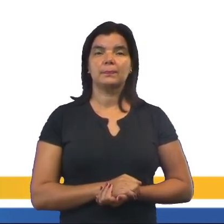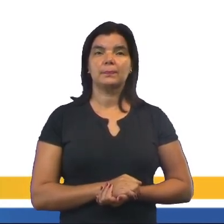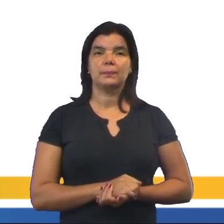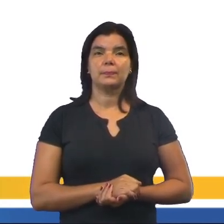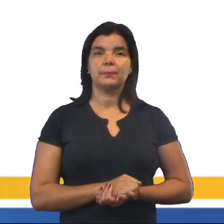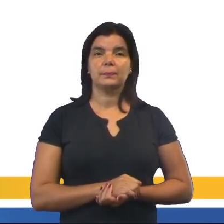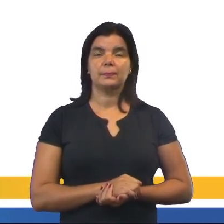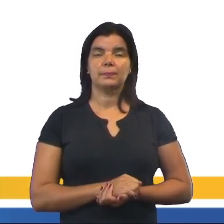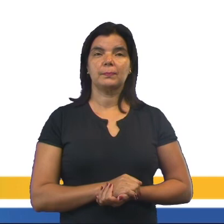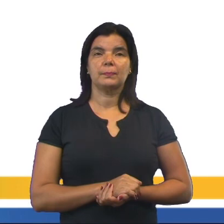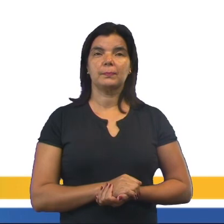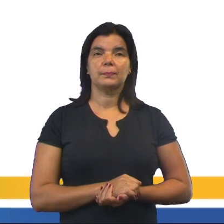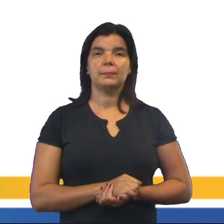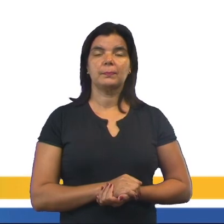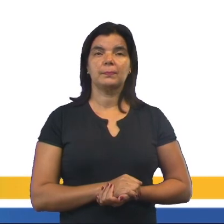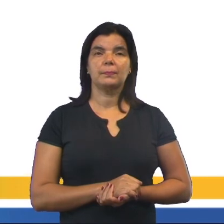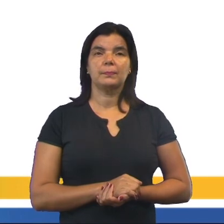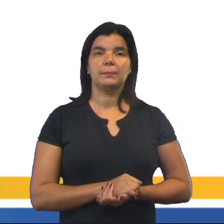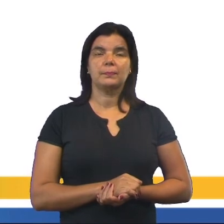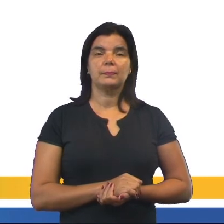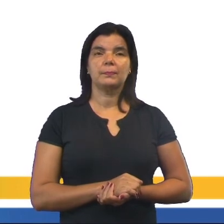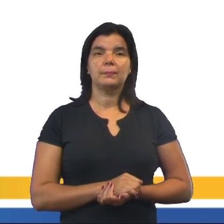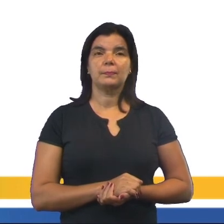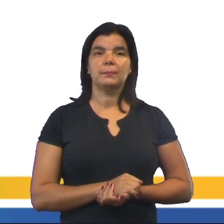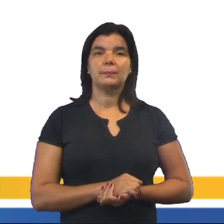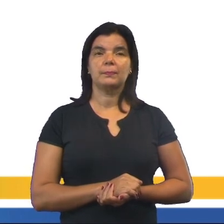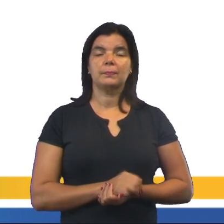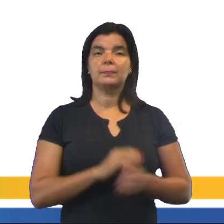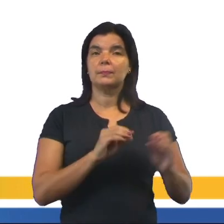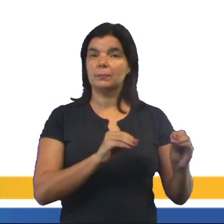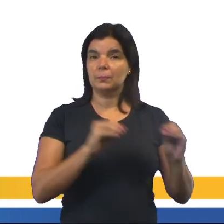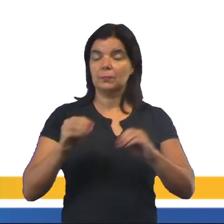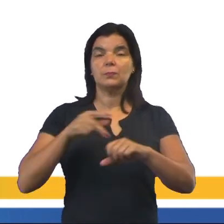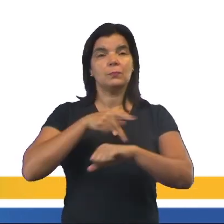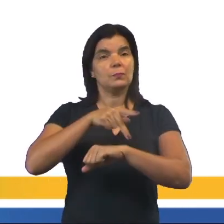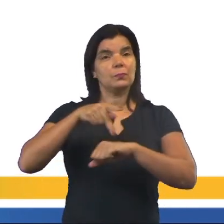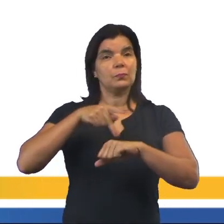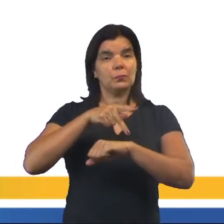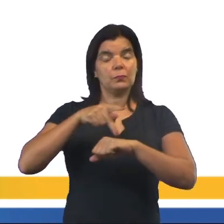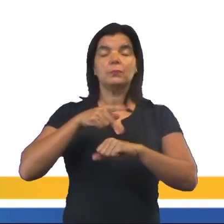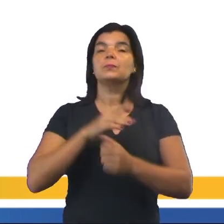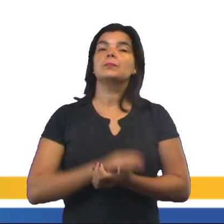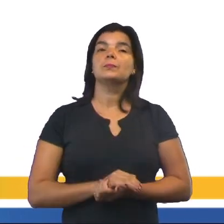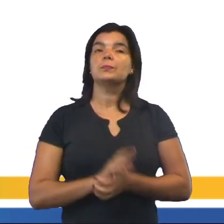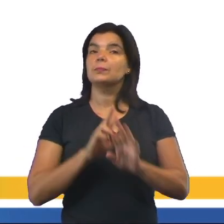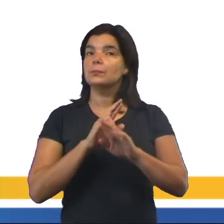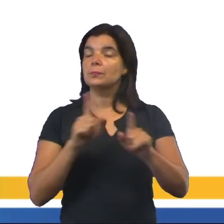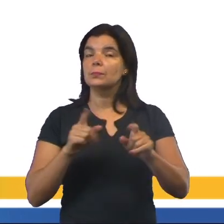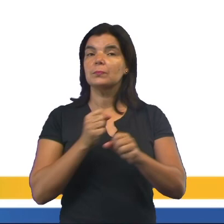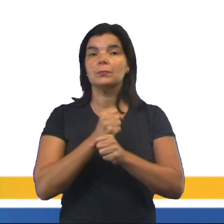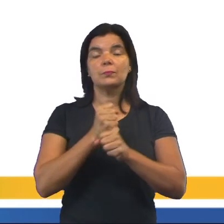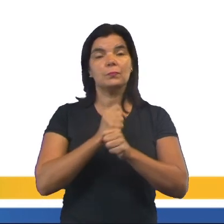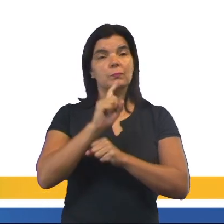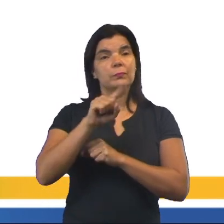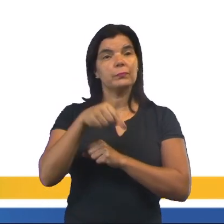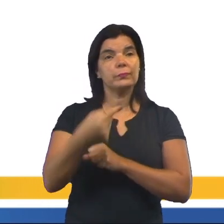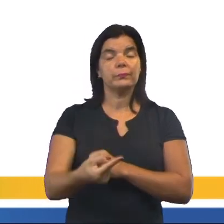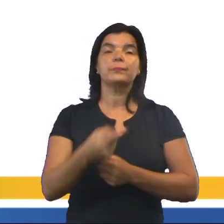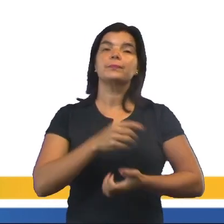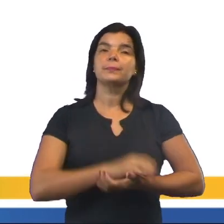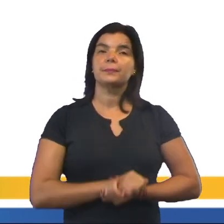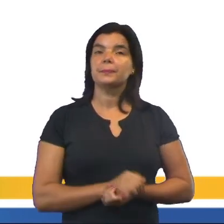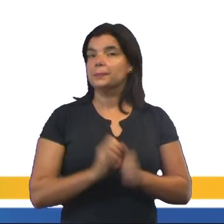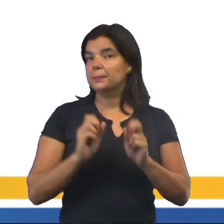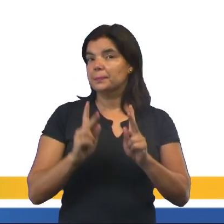year. I'll move to another country next year. Mudarei para um país diferente no próximo ano.